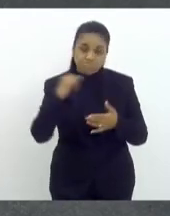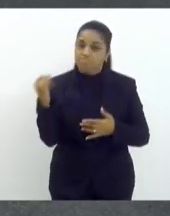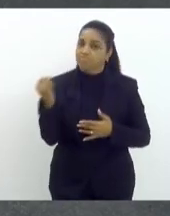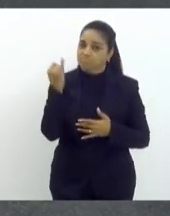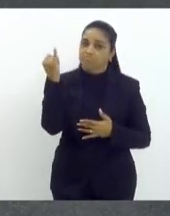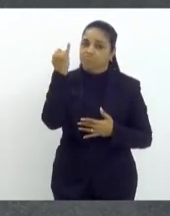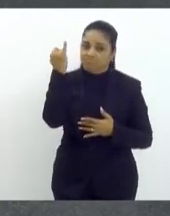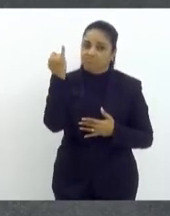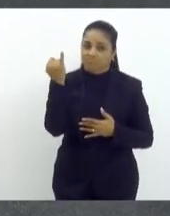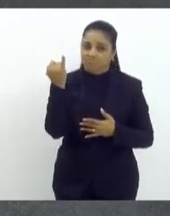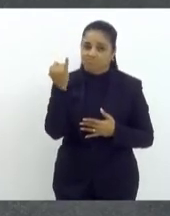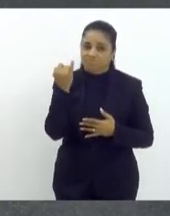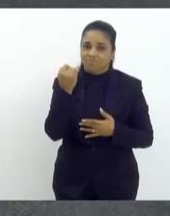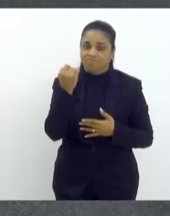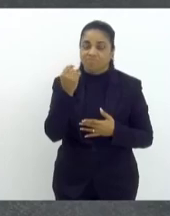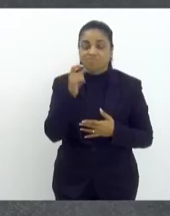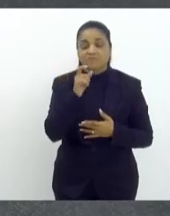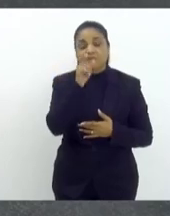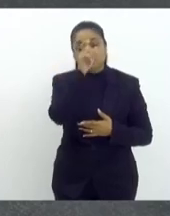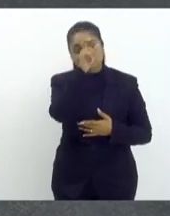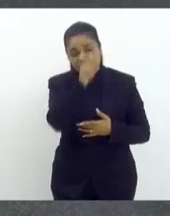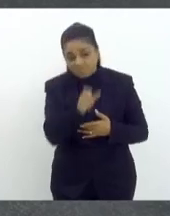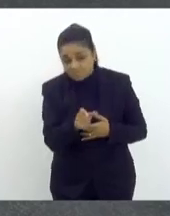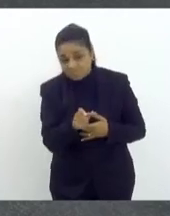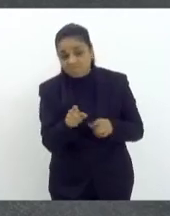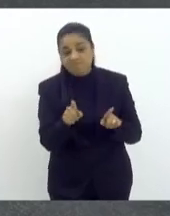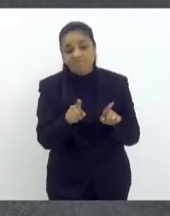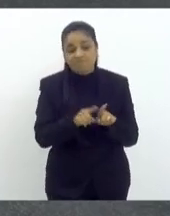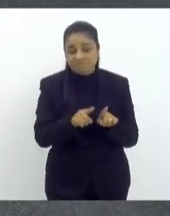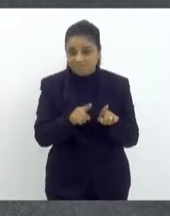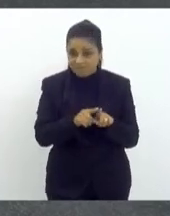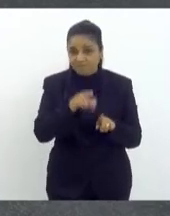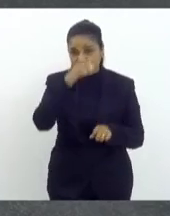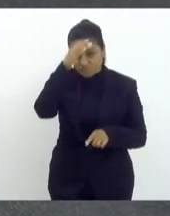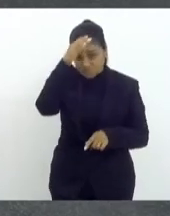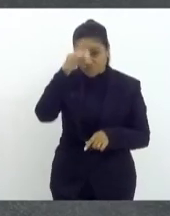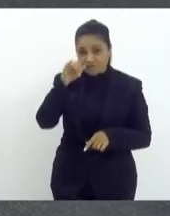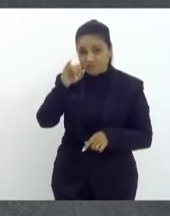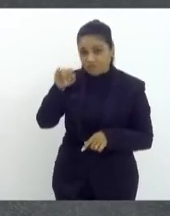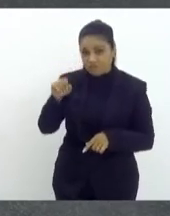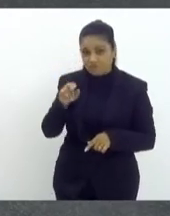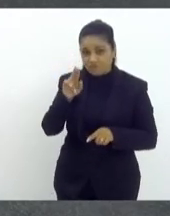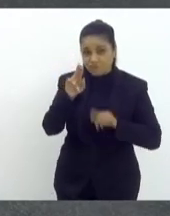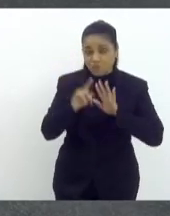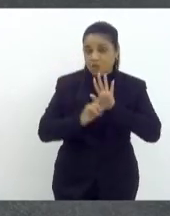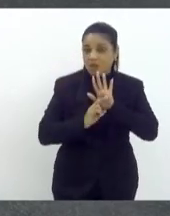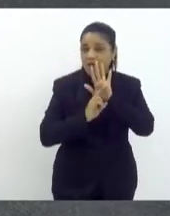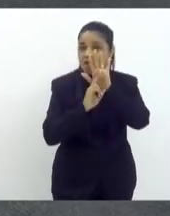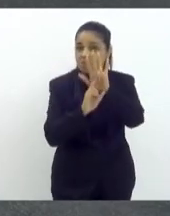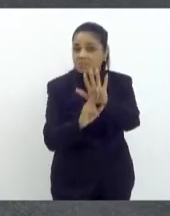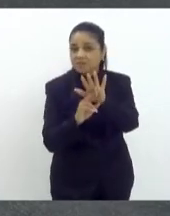e já que o excelência também é a nossa representante